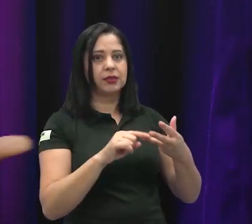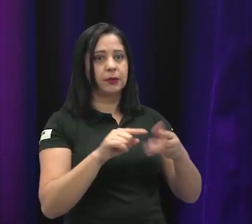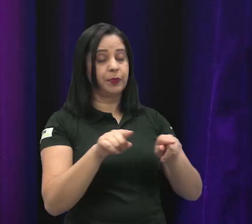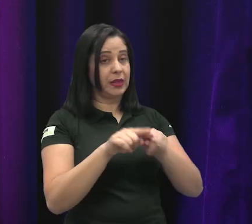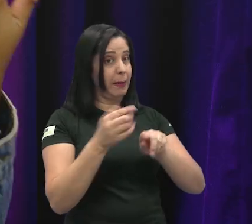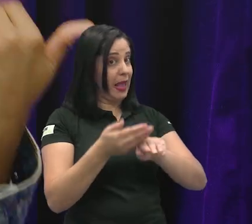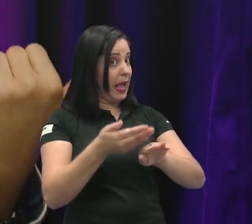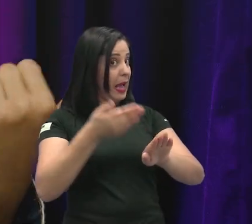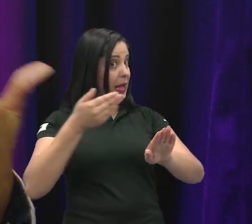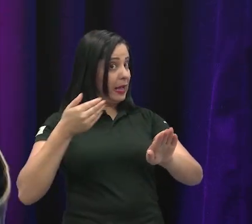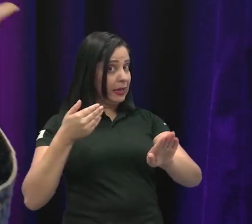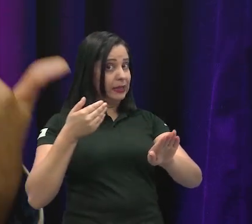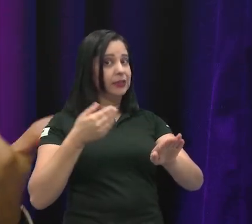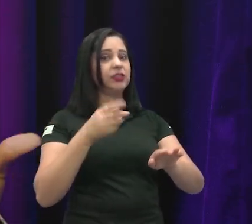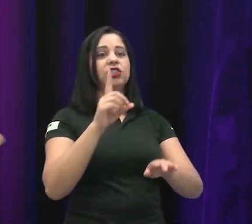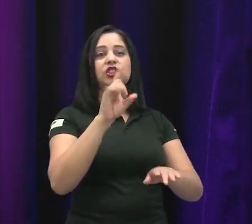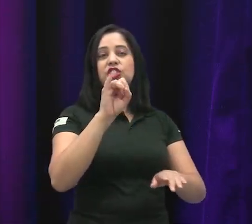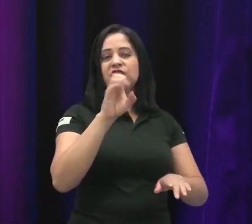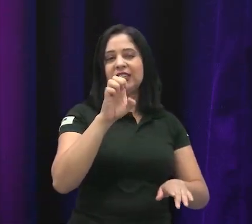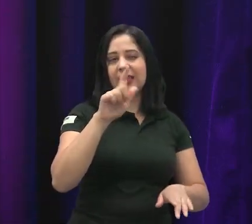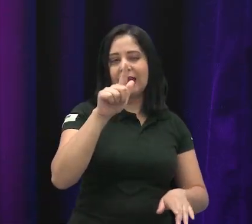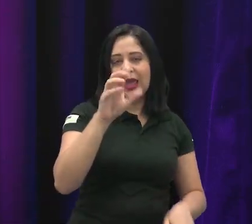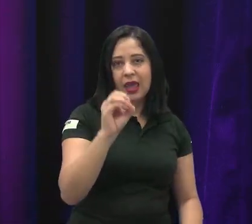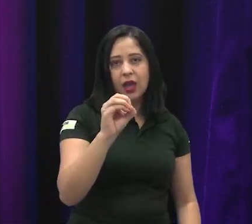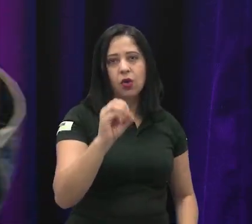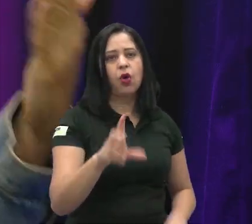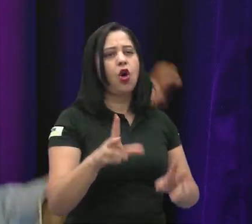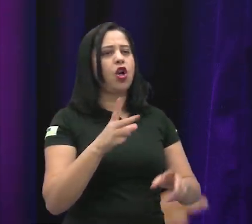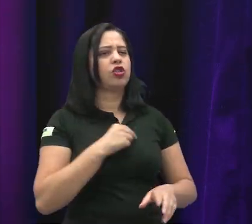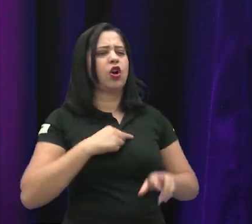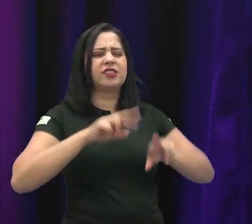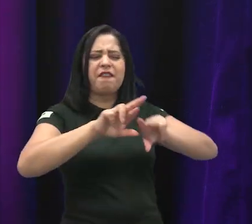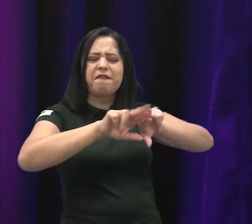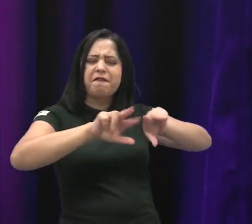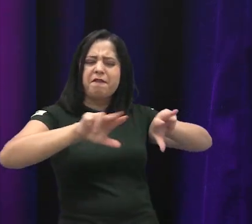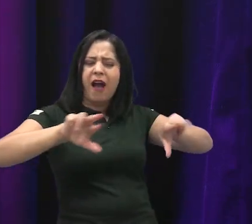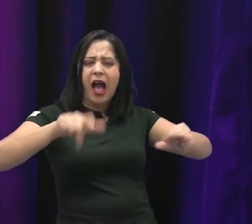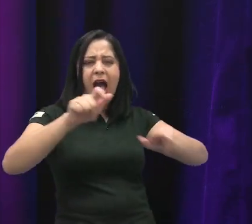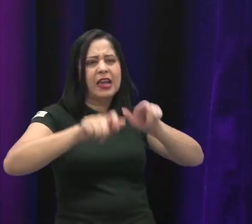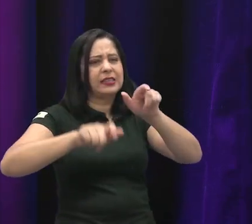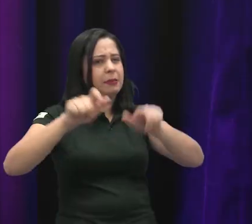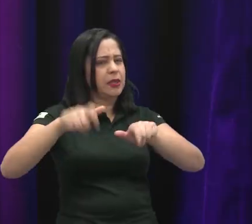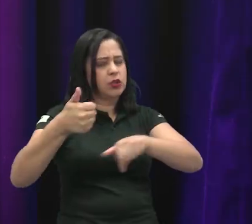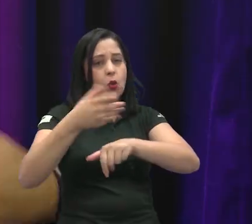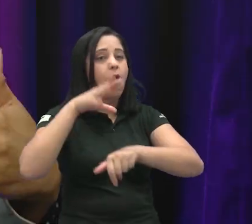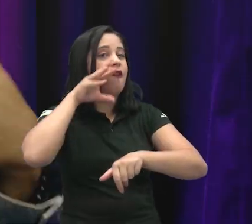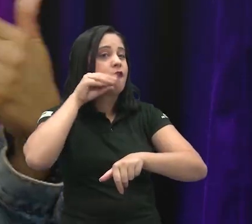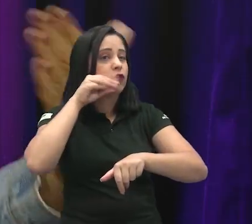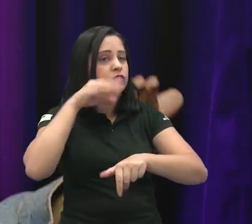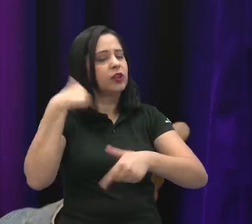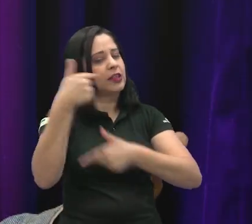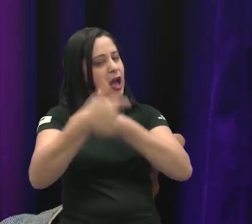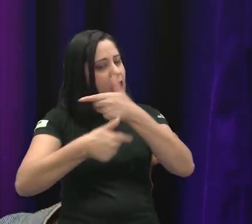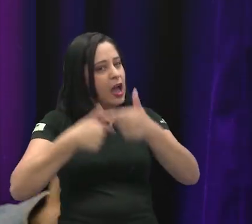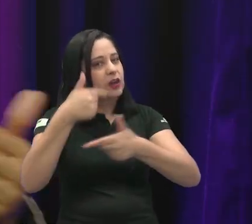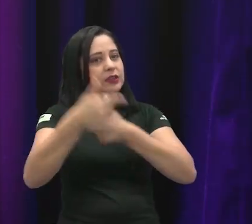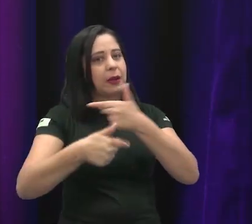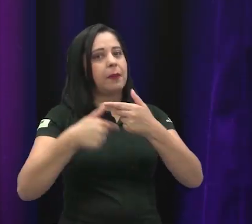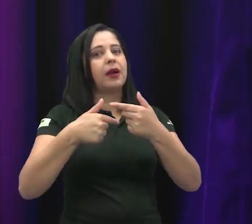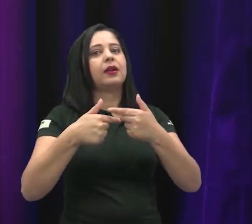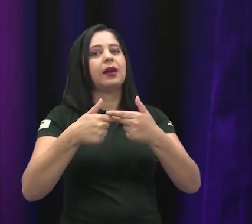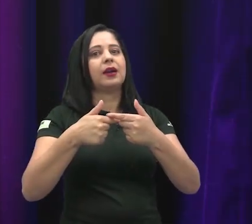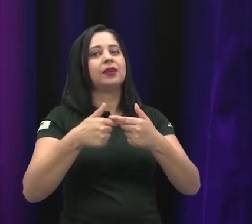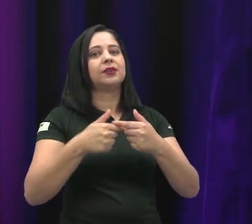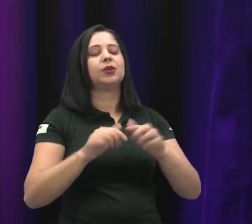tivemos, antes, né? Desse programa teve o Diego Tribich, enfim, teve várias pessoas que participaram durante os outros programas,